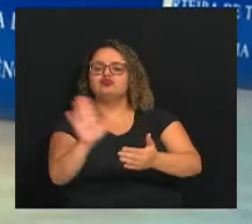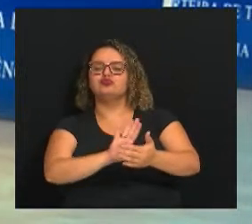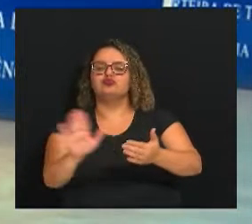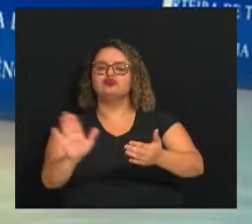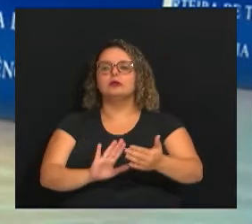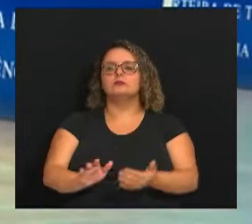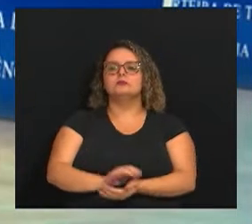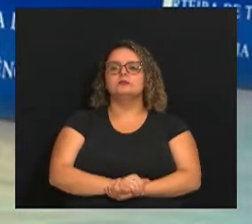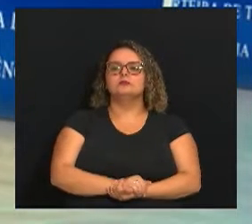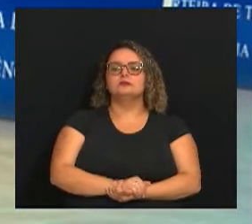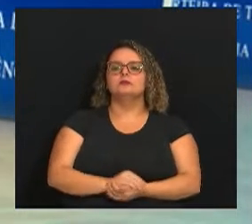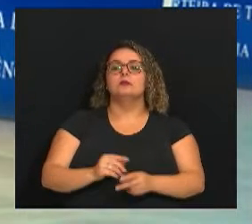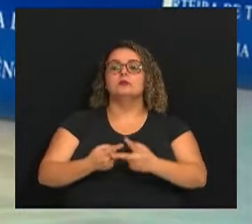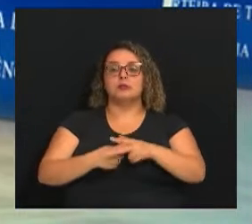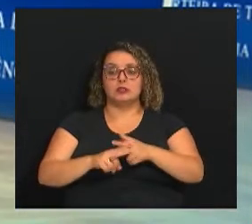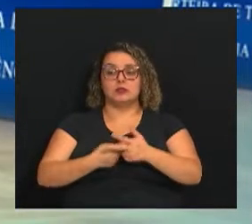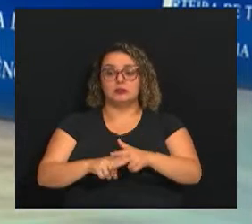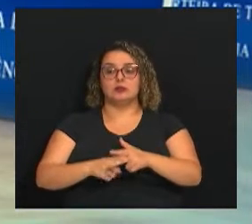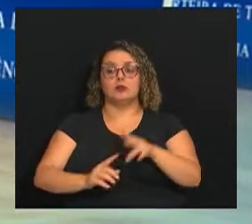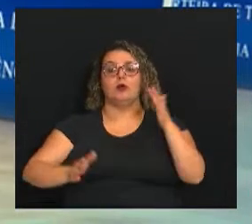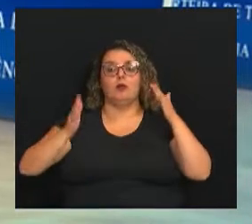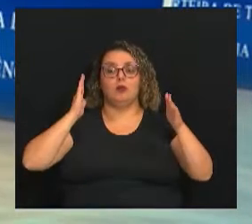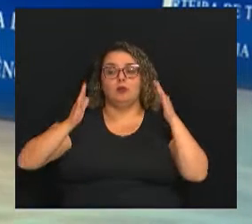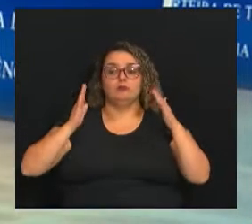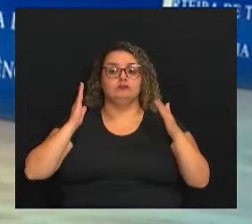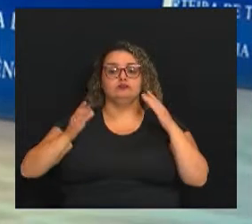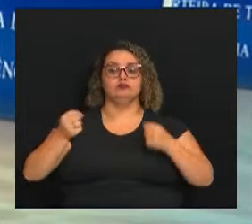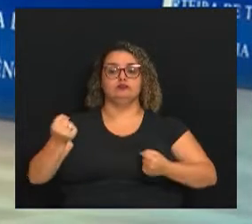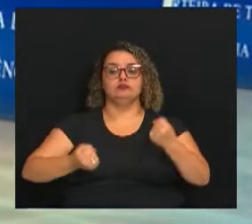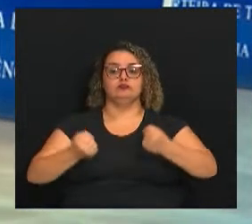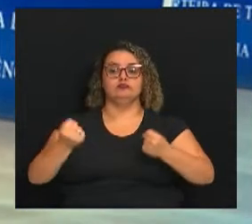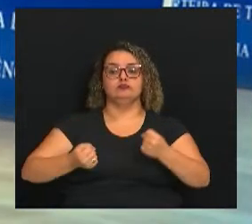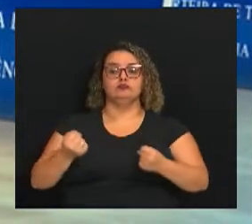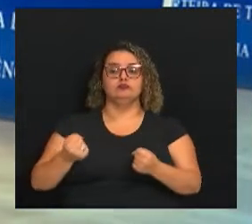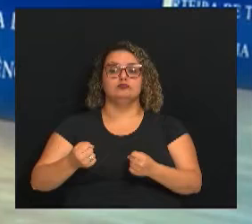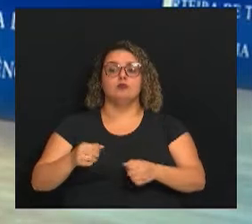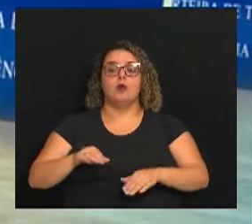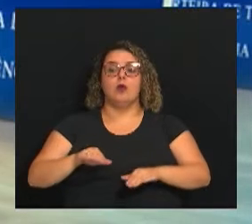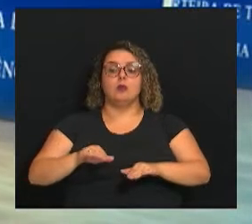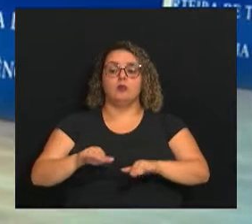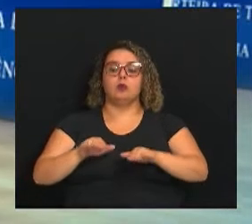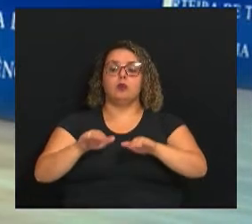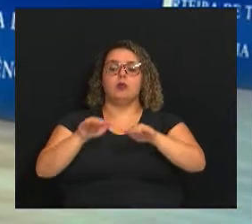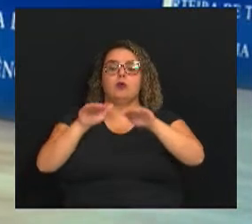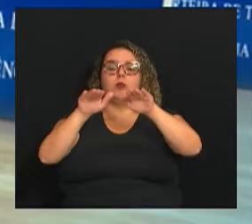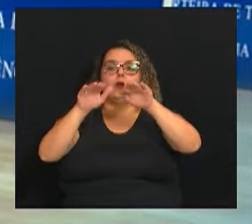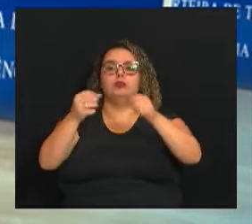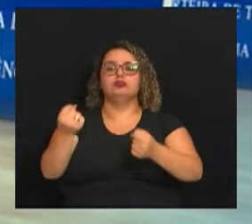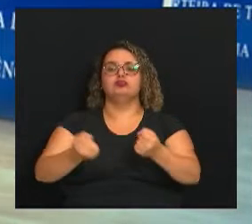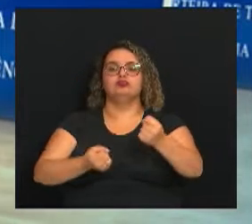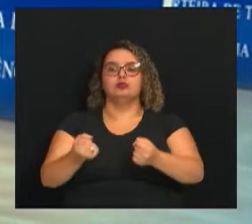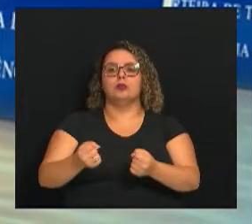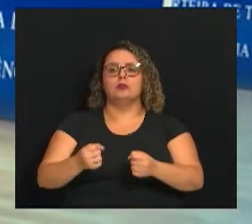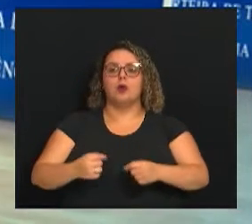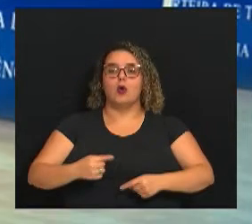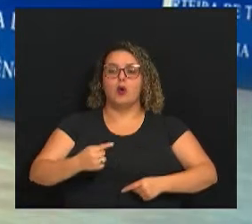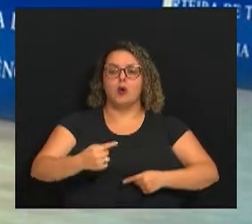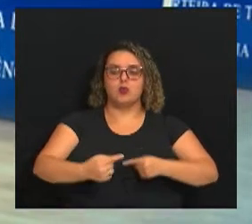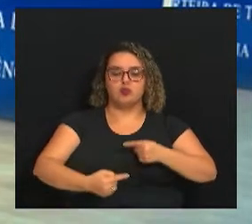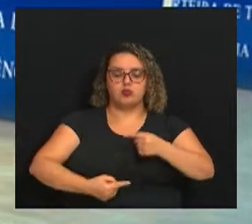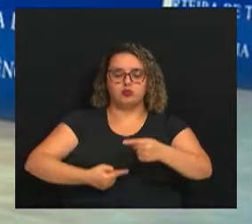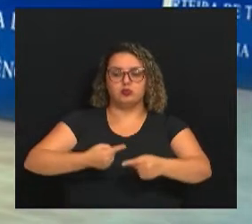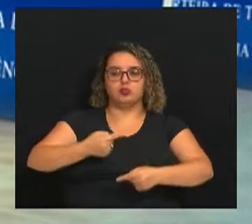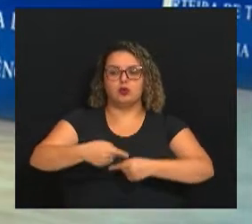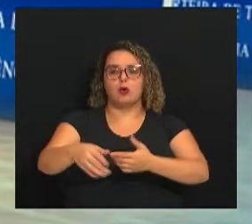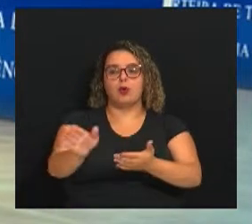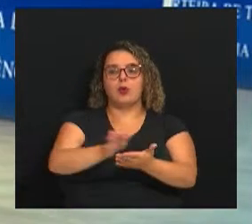refrigeração, motorista de caminhão, nutricionista, operador de empilhadeira, operador de rolo compactador, pintor de